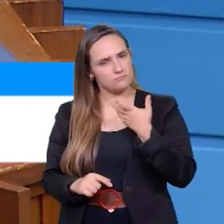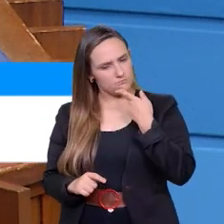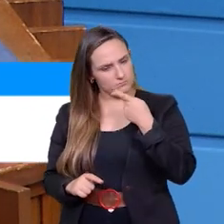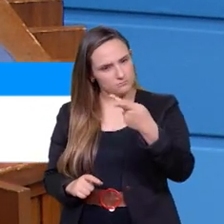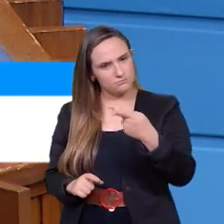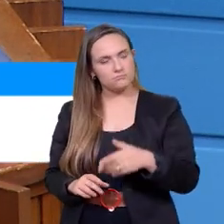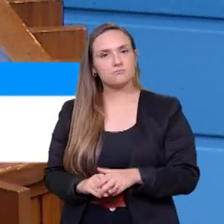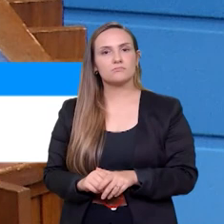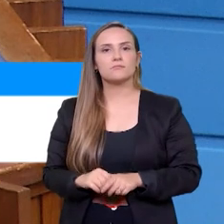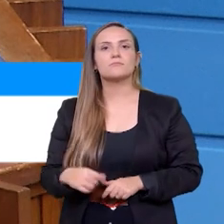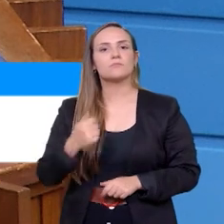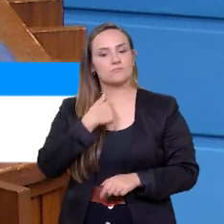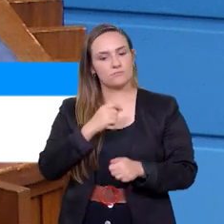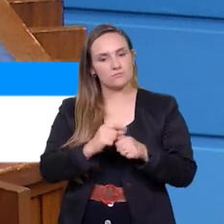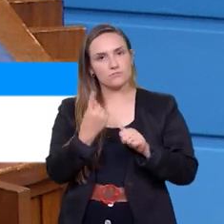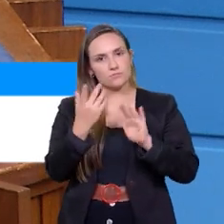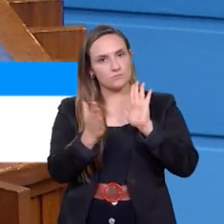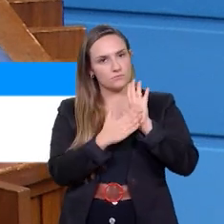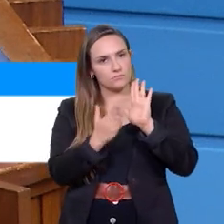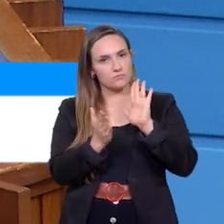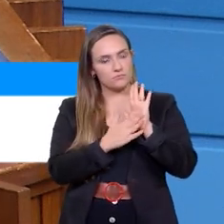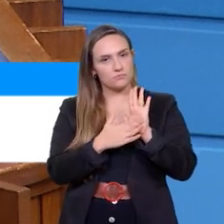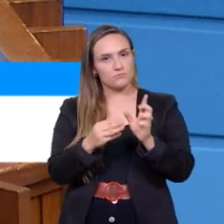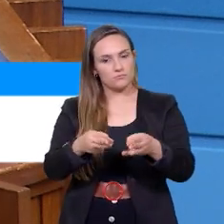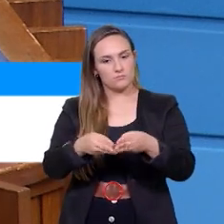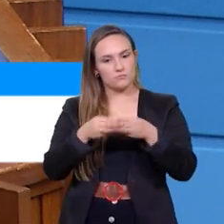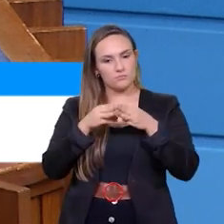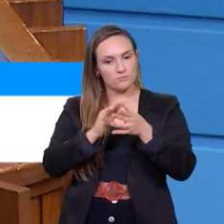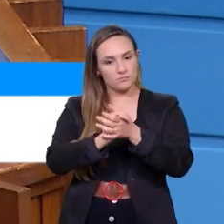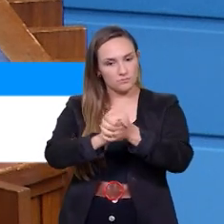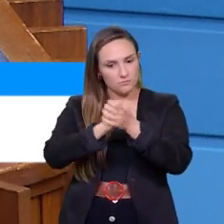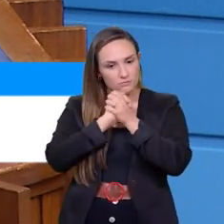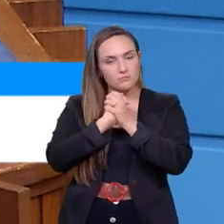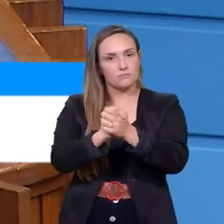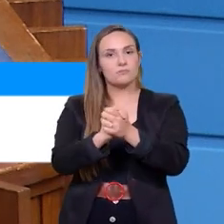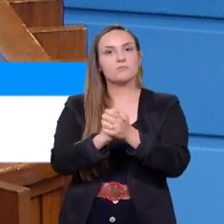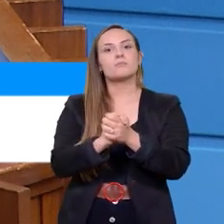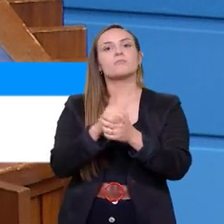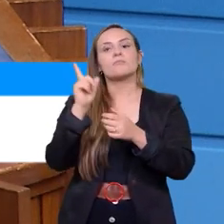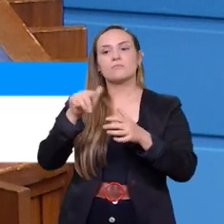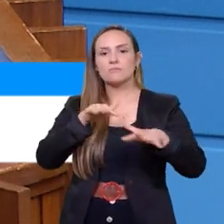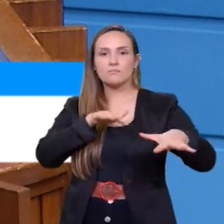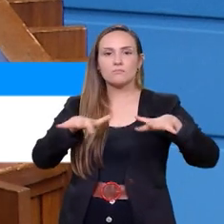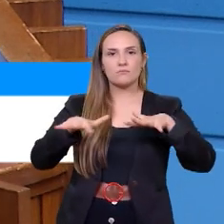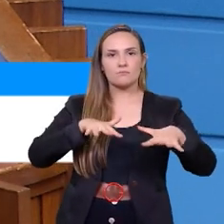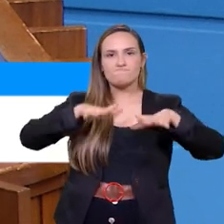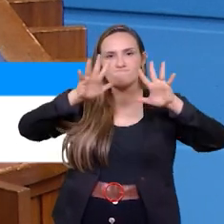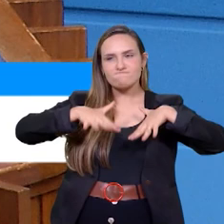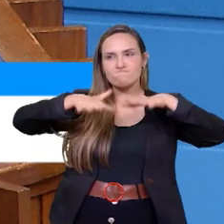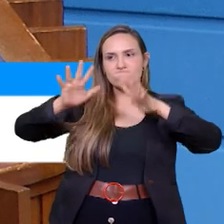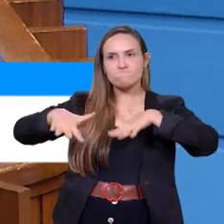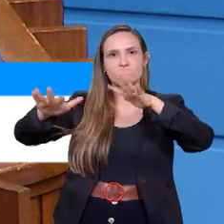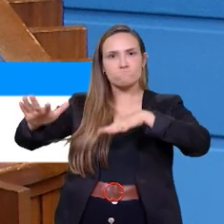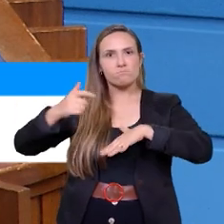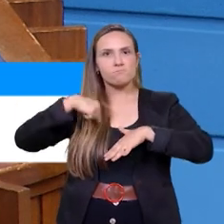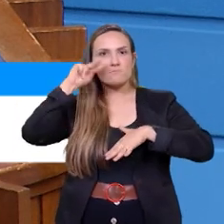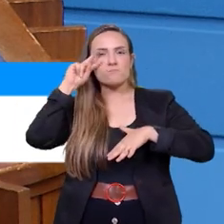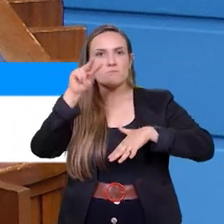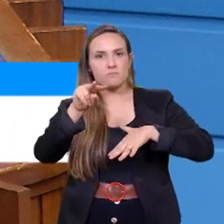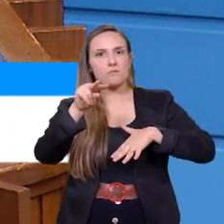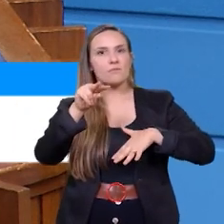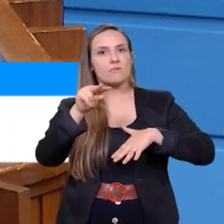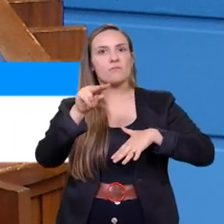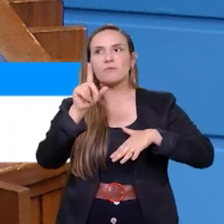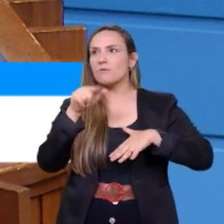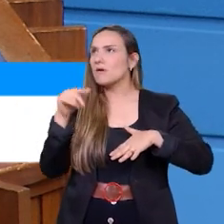dizer que propus uma Moção hoje de congratulação ao movimento que está sendo feito